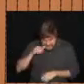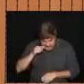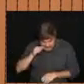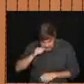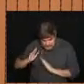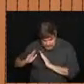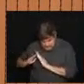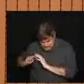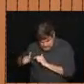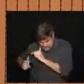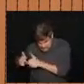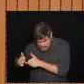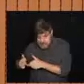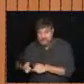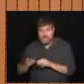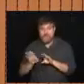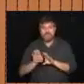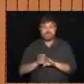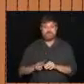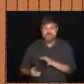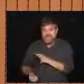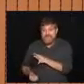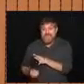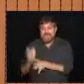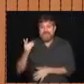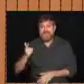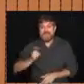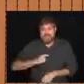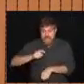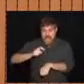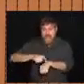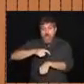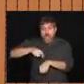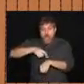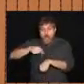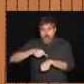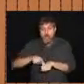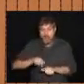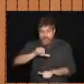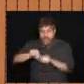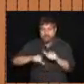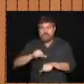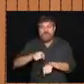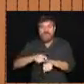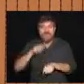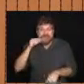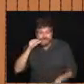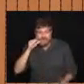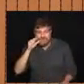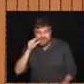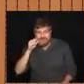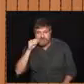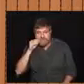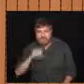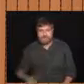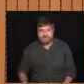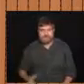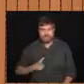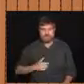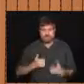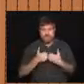possível. Considerar também a implantação de horas de trabalho escalonadas, como eu já falei aqui no início.